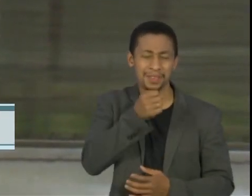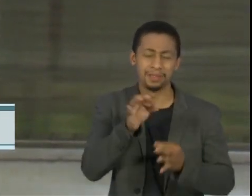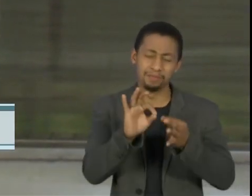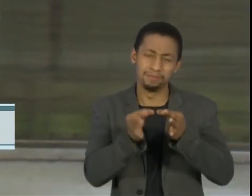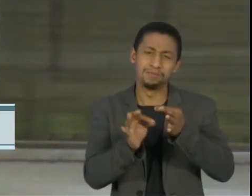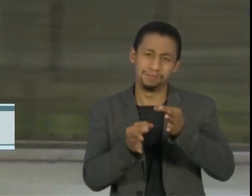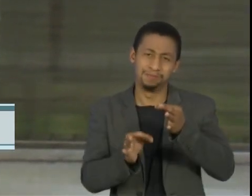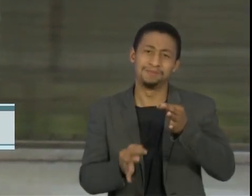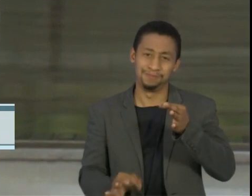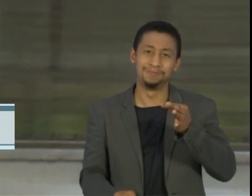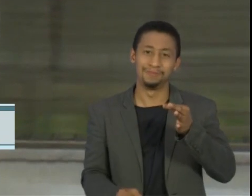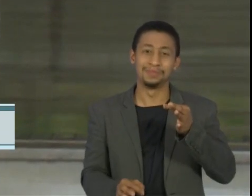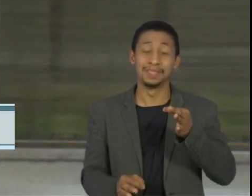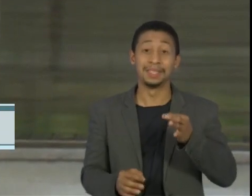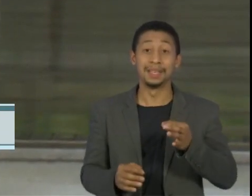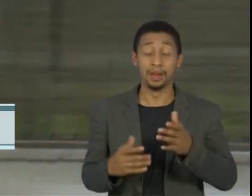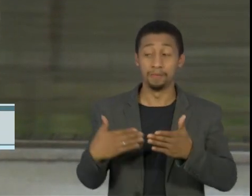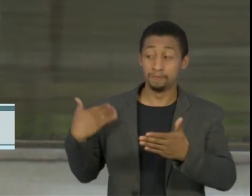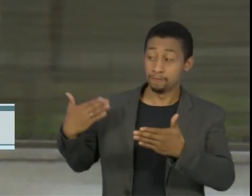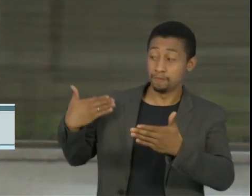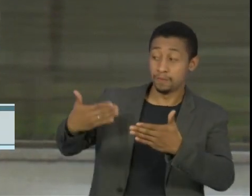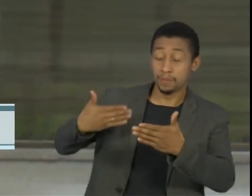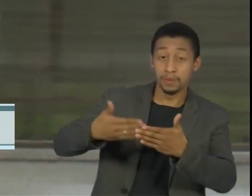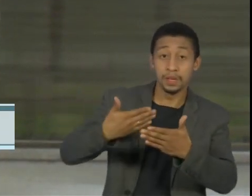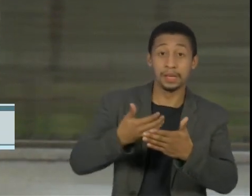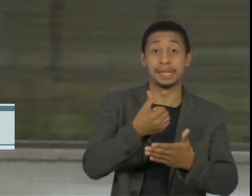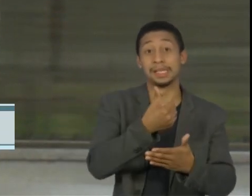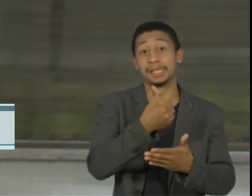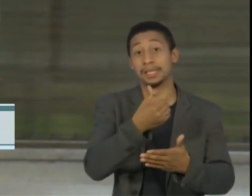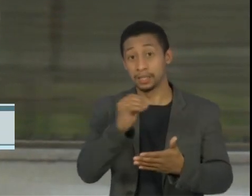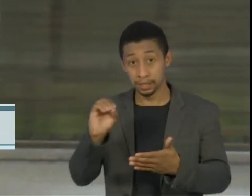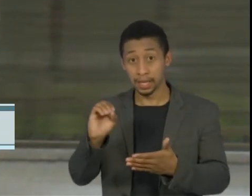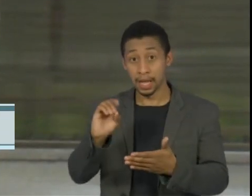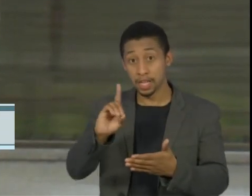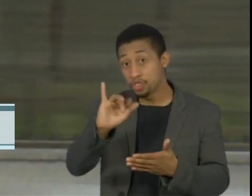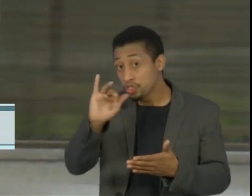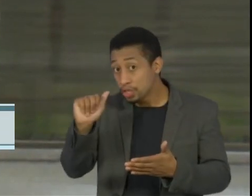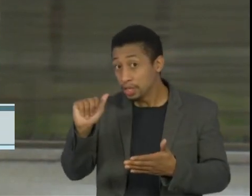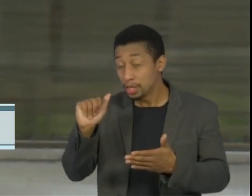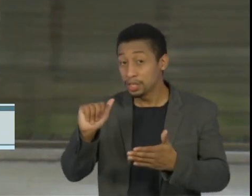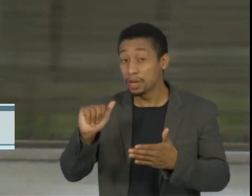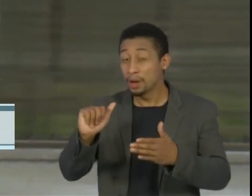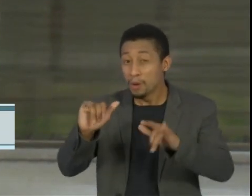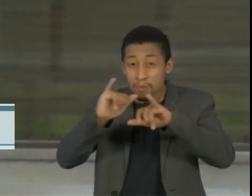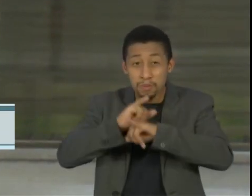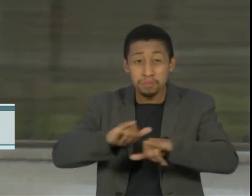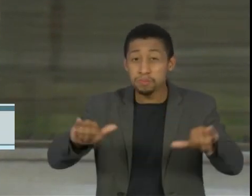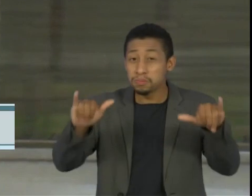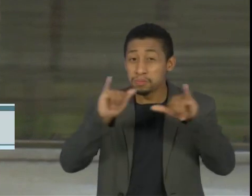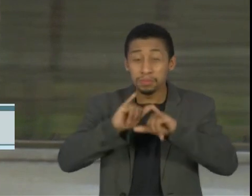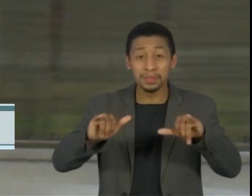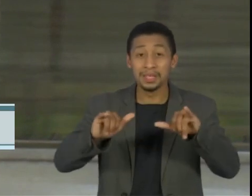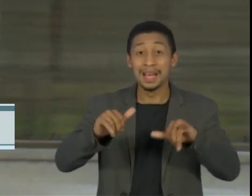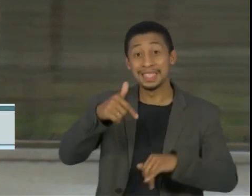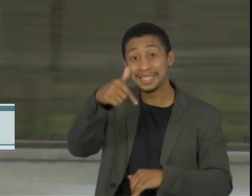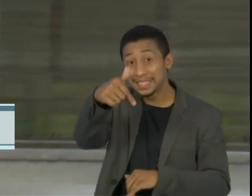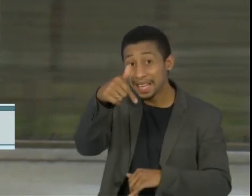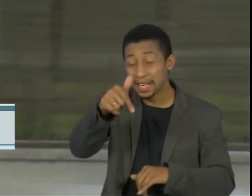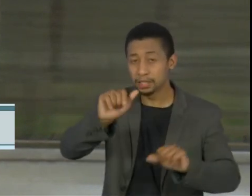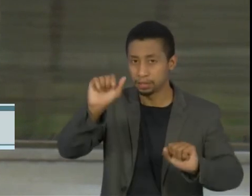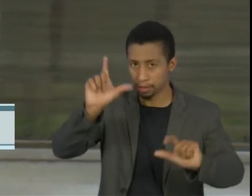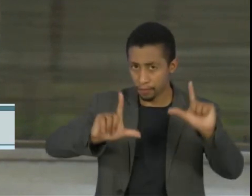Ao longo desses 100 dias, o governo do Estado de São Paulo fez 7 campanhas em televisão, em rádio, em